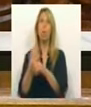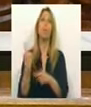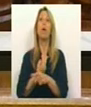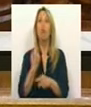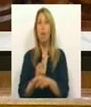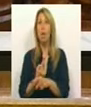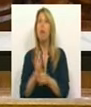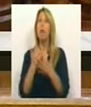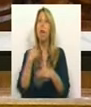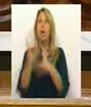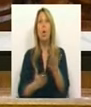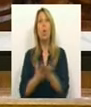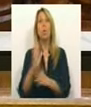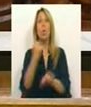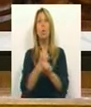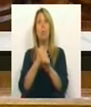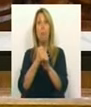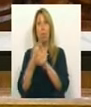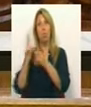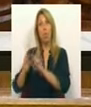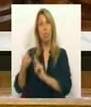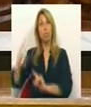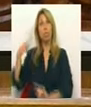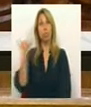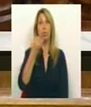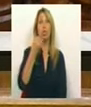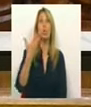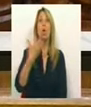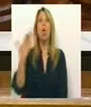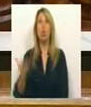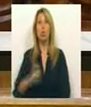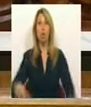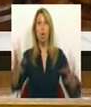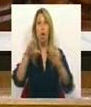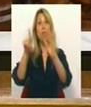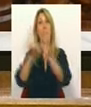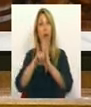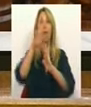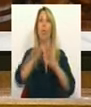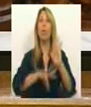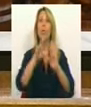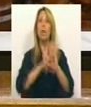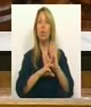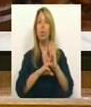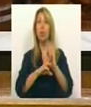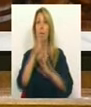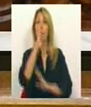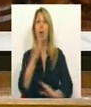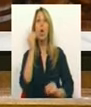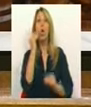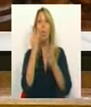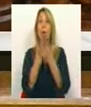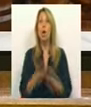dando continuidade ao trabalho iniciado em 2011, com nova legislação regulamentadora de procedimentos de